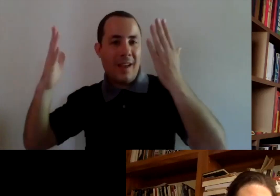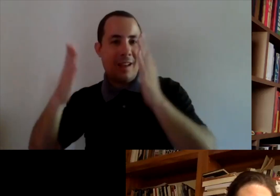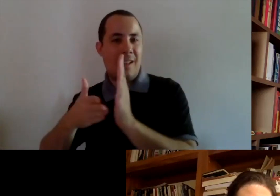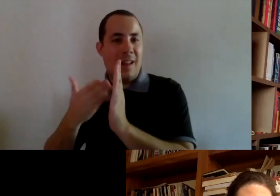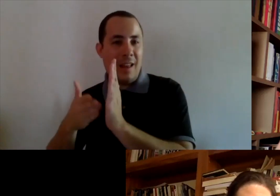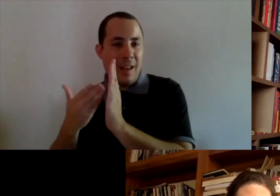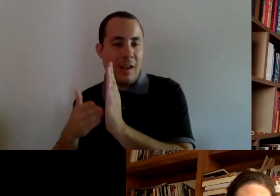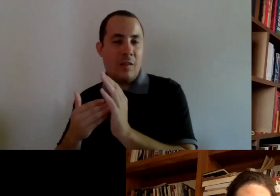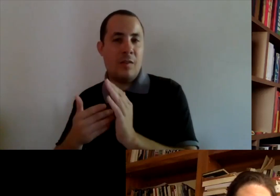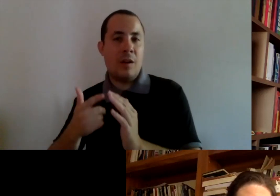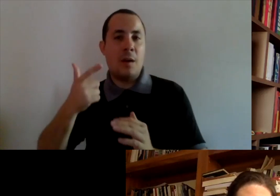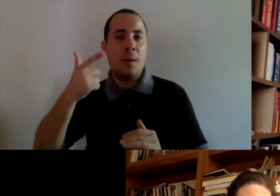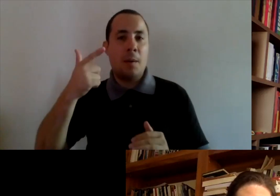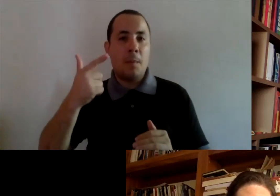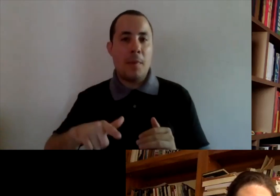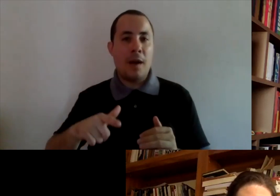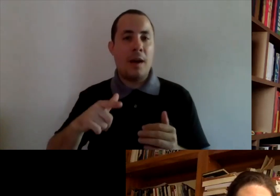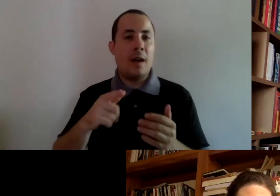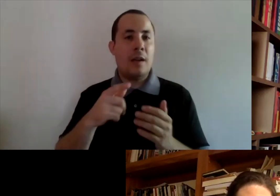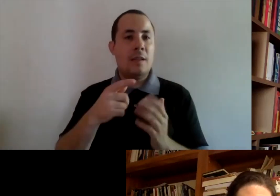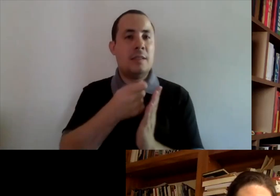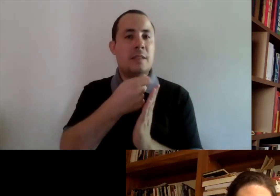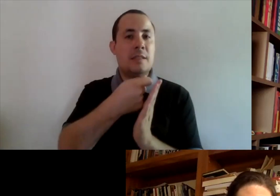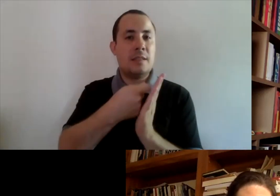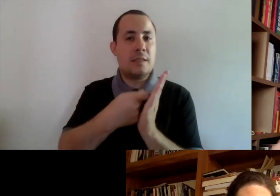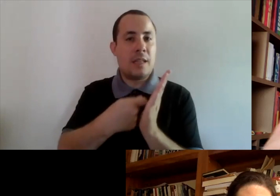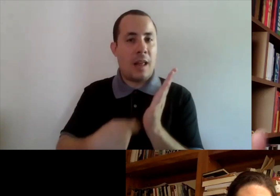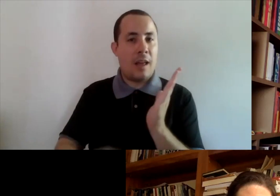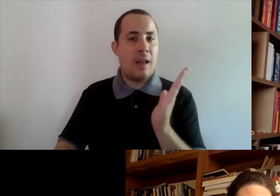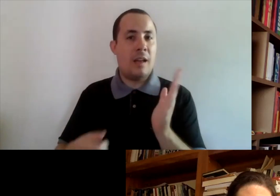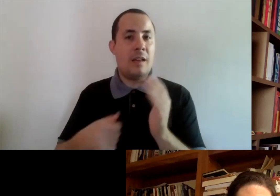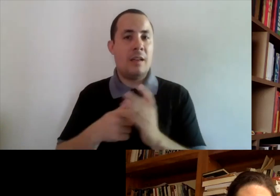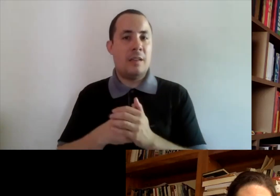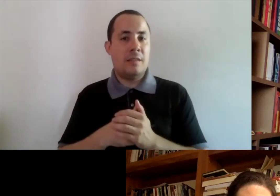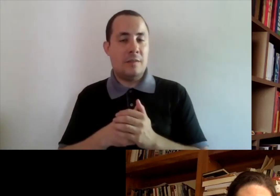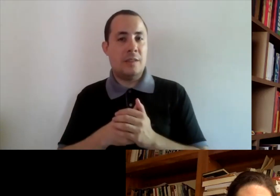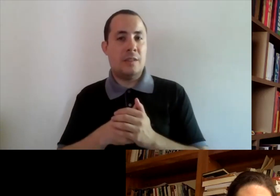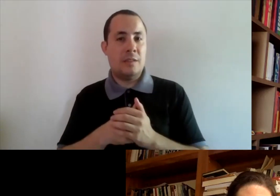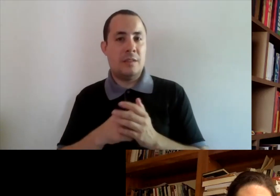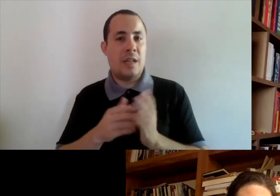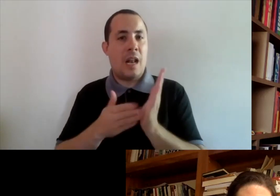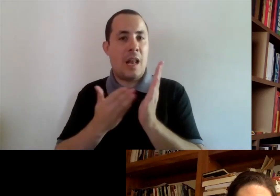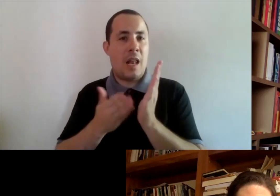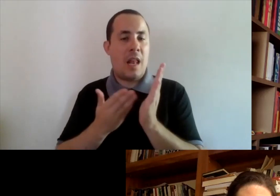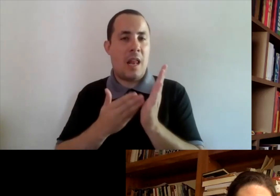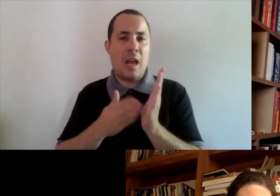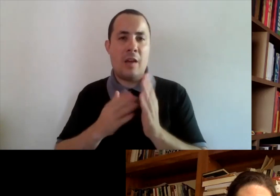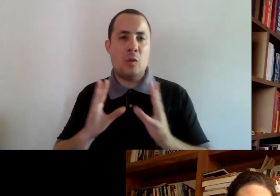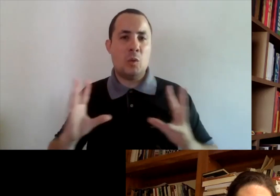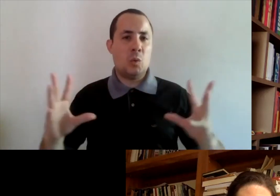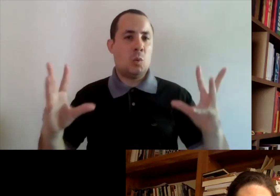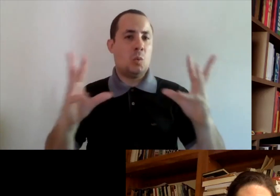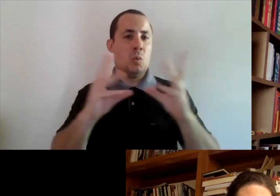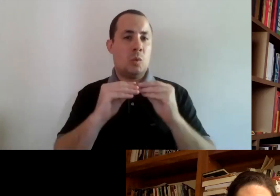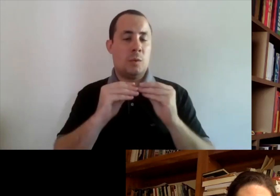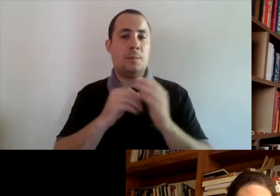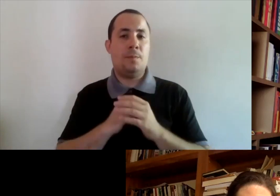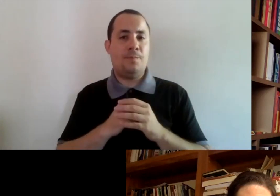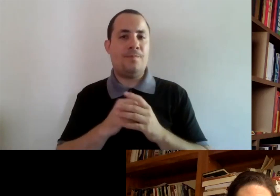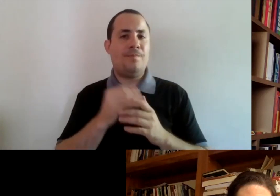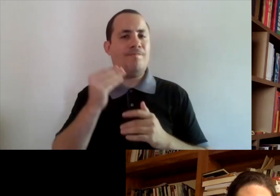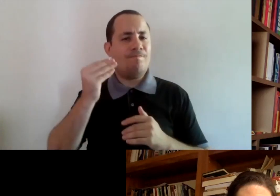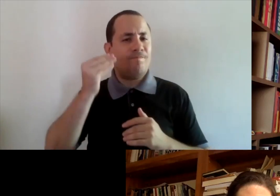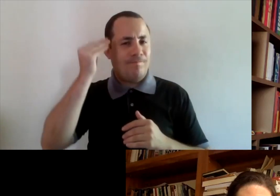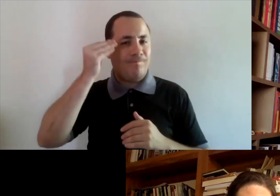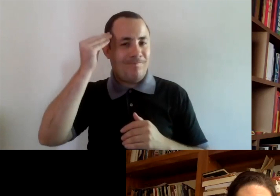quem escreve, de quem pensa soluções para os livros, para a circulação dos livros, né? Então é a partir desse lugar. A experiência do Marcelo